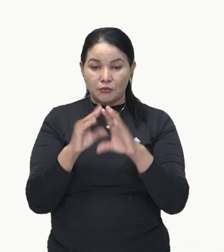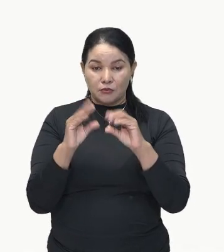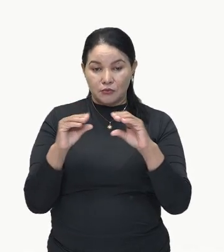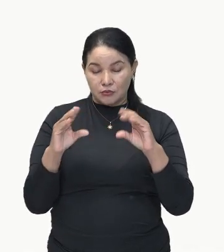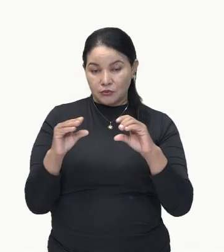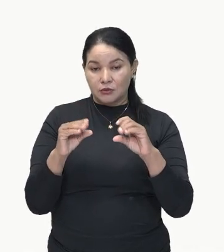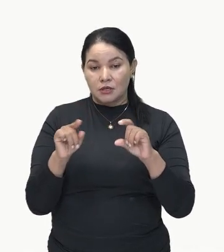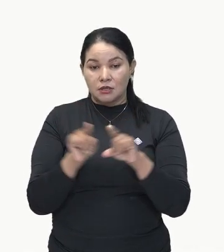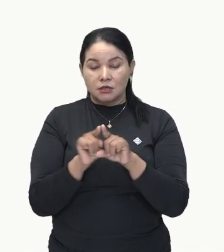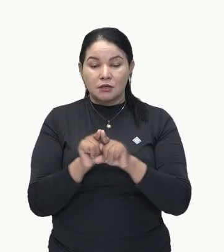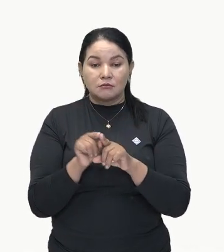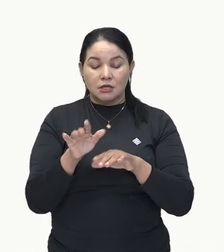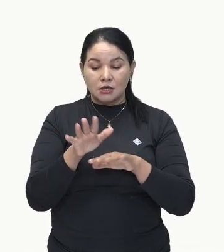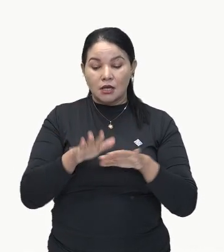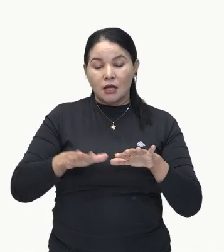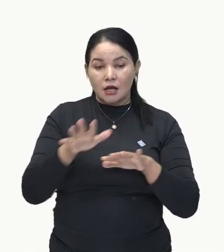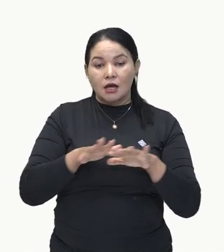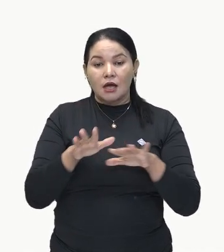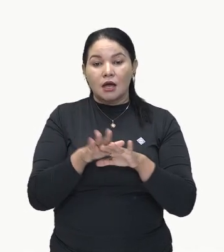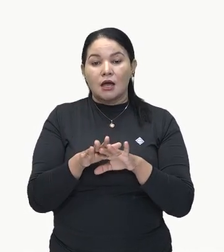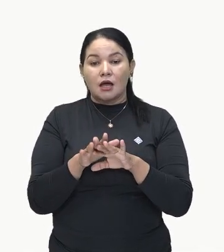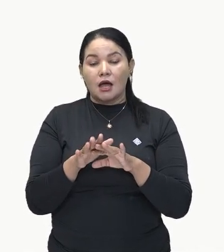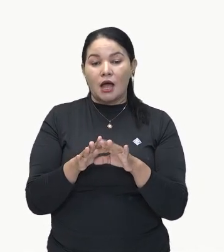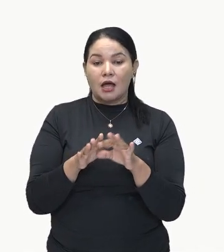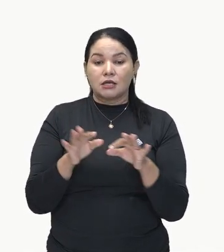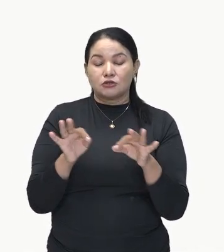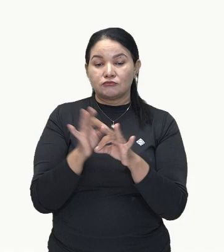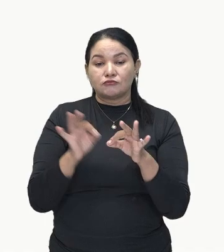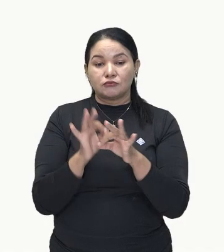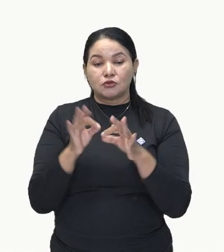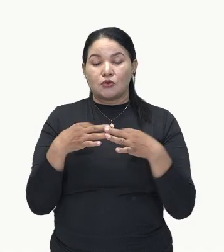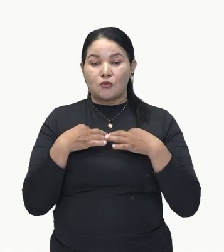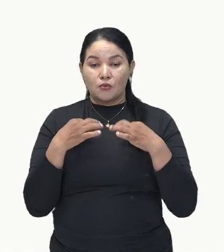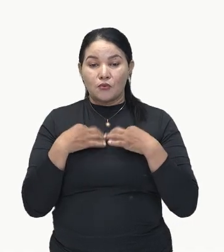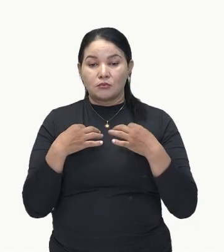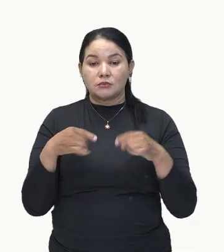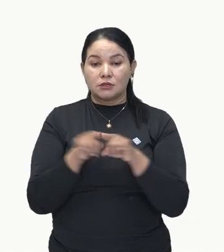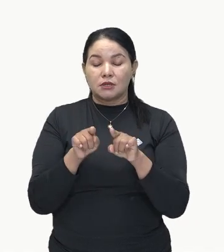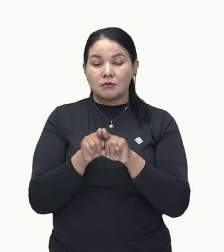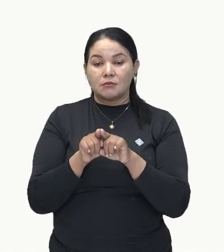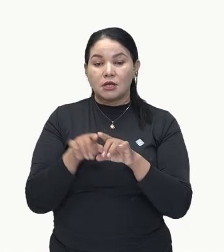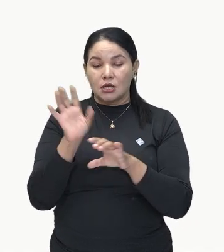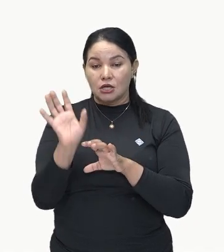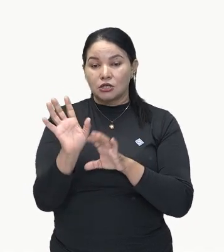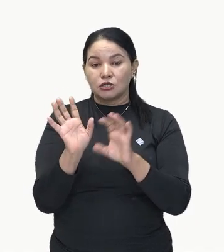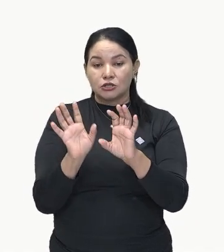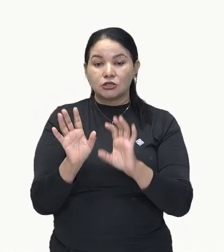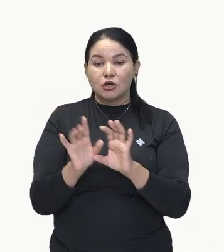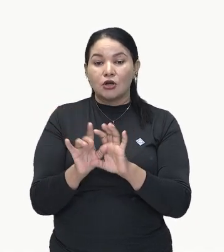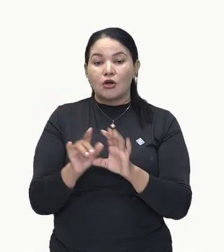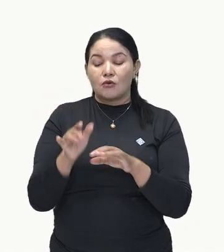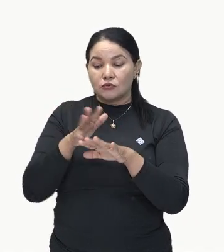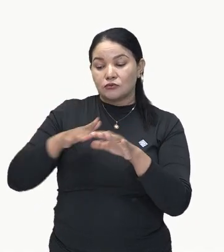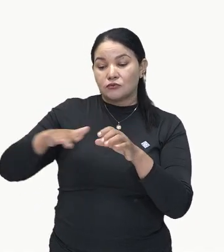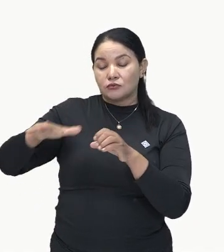têxteis, né, de indústria têxteis, e aqui nessa região dos Grandes Lagos também foi ocorrendo